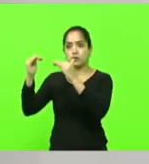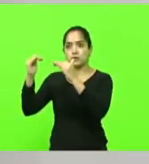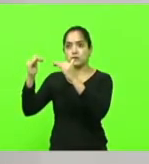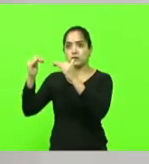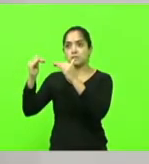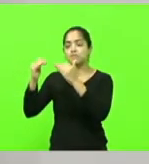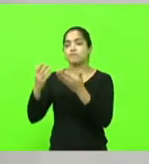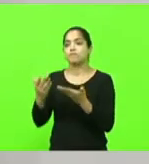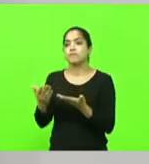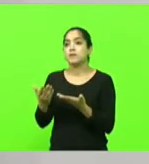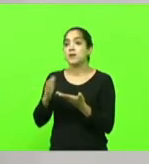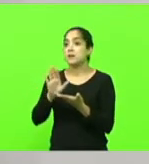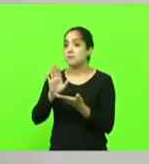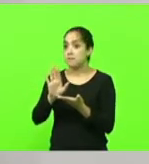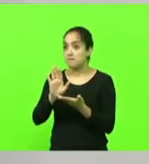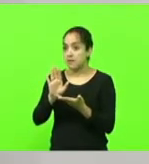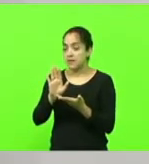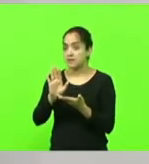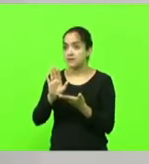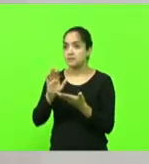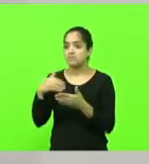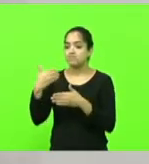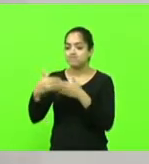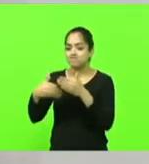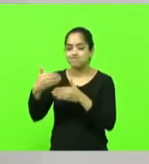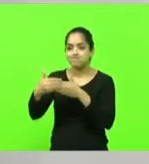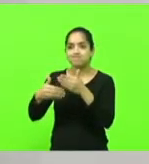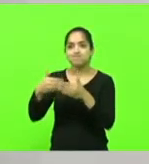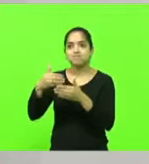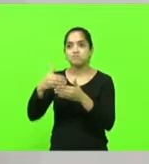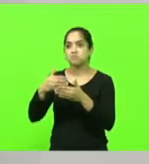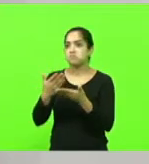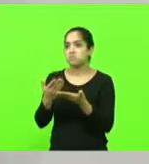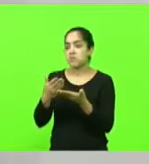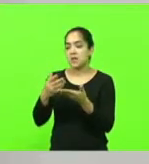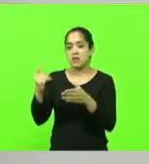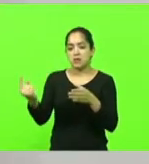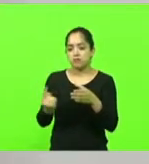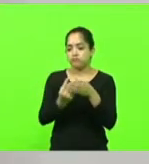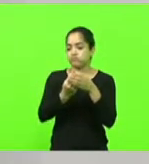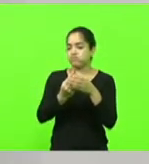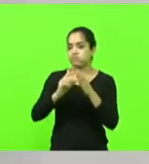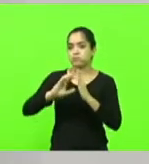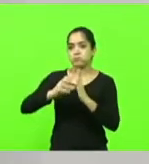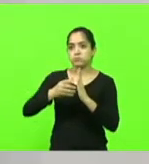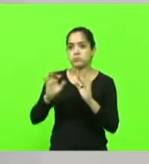ideais, tanto que terminou a vida sem estar filiado a partido algum.